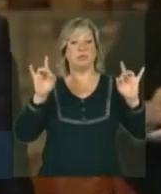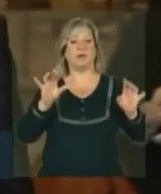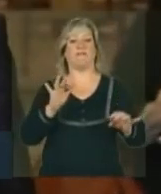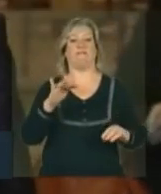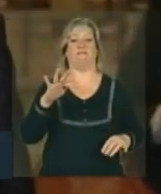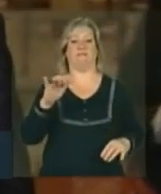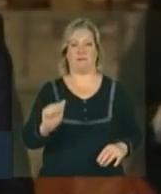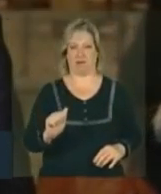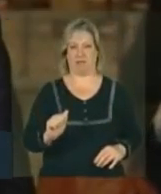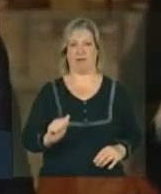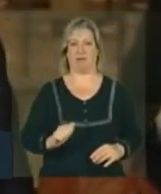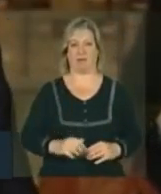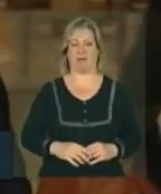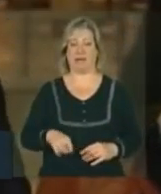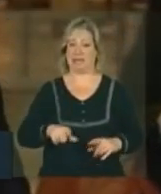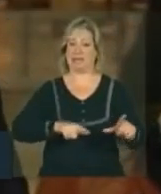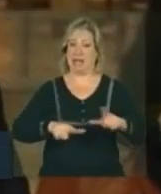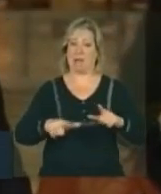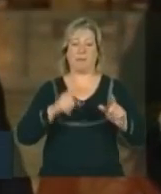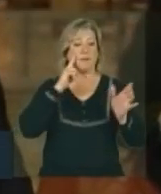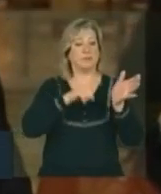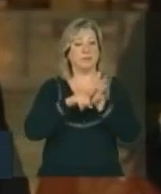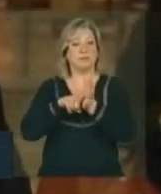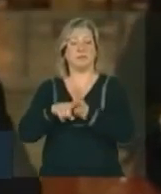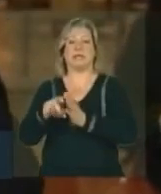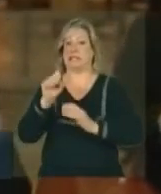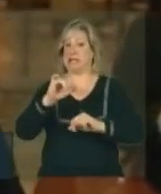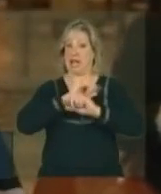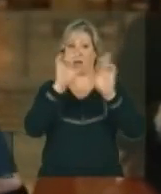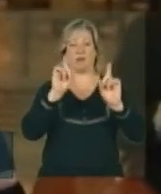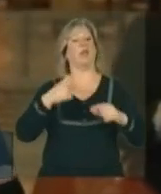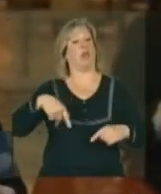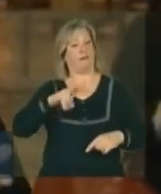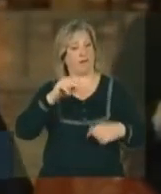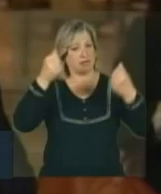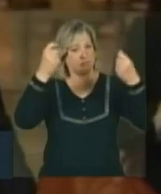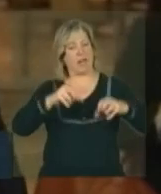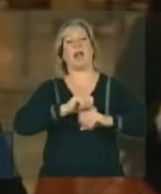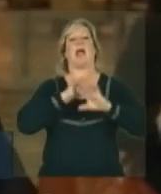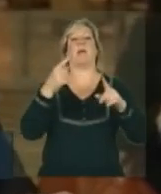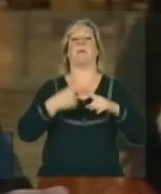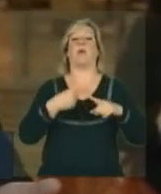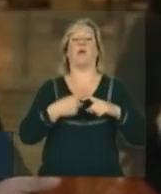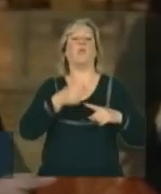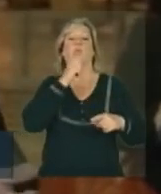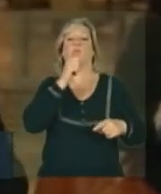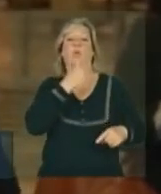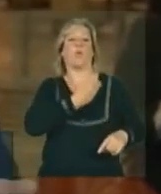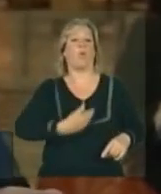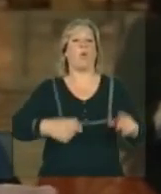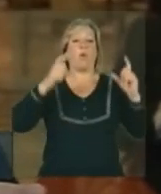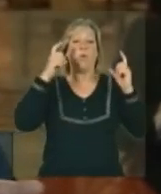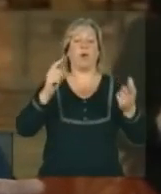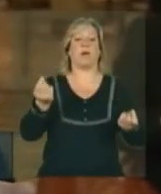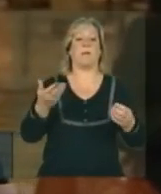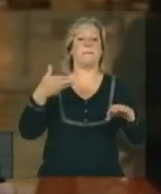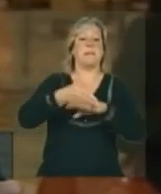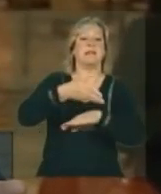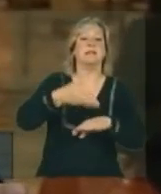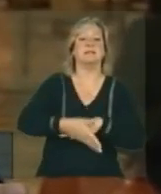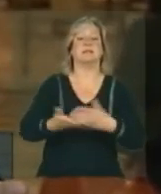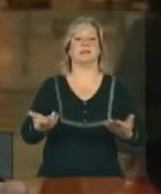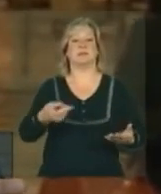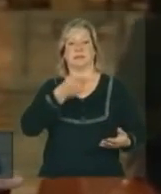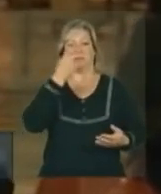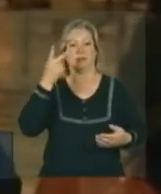FIFA. Se não está claro, deixaremos claro, porque não tem nenhum interesse do governo de participar de credenciamento de